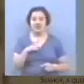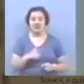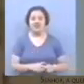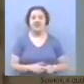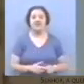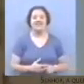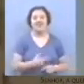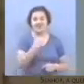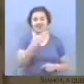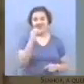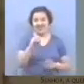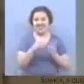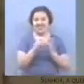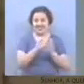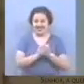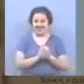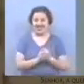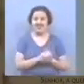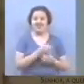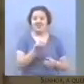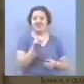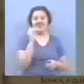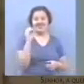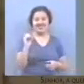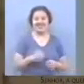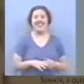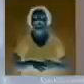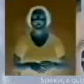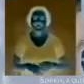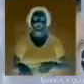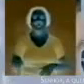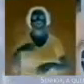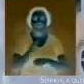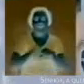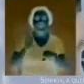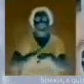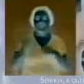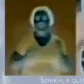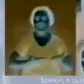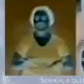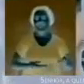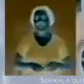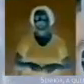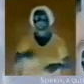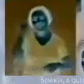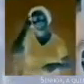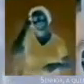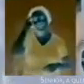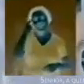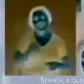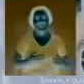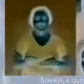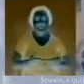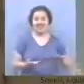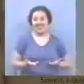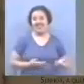equipe. Aí aqueles 20 convertiam, o próximo já tinha 80. Aí tinha que começar a inventar serviço para eles. Equipe de apoio,